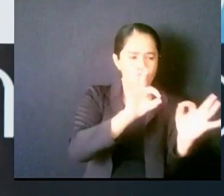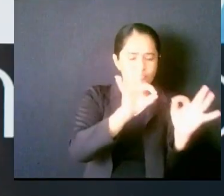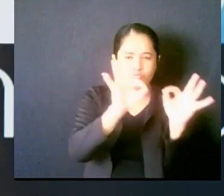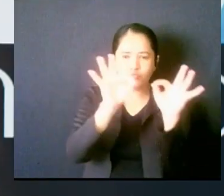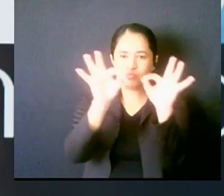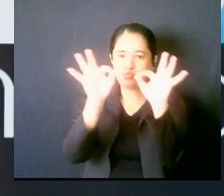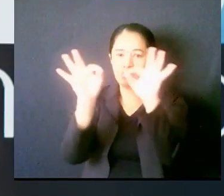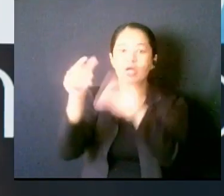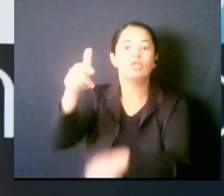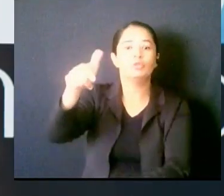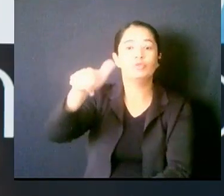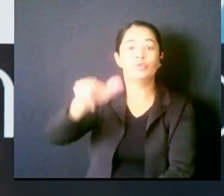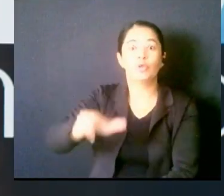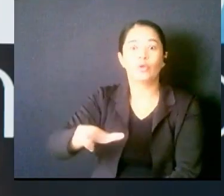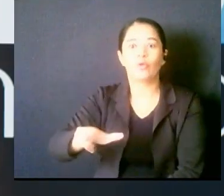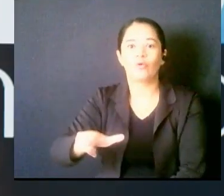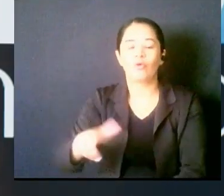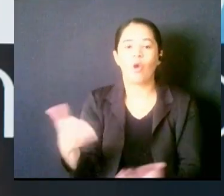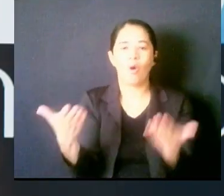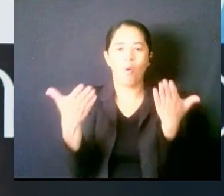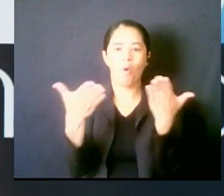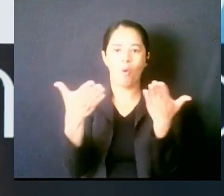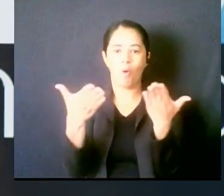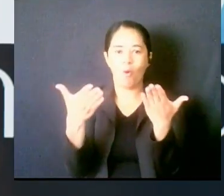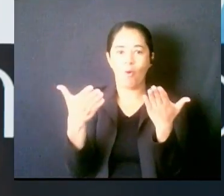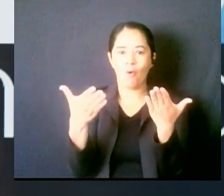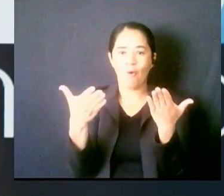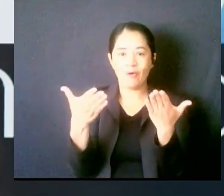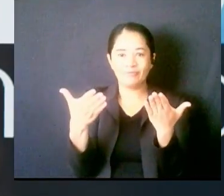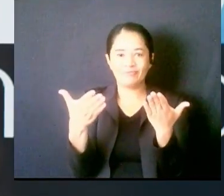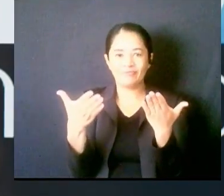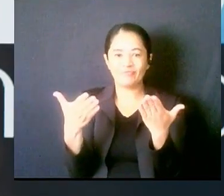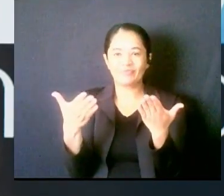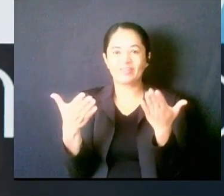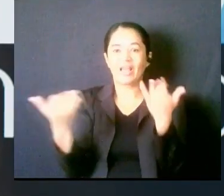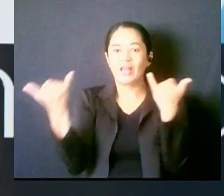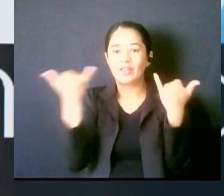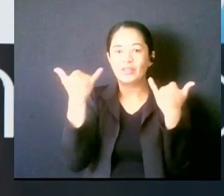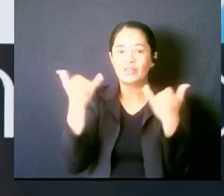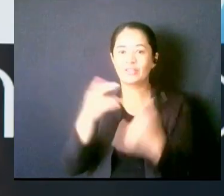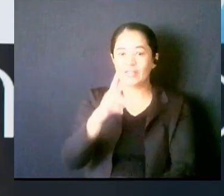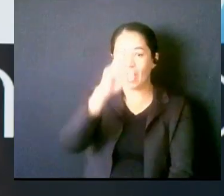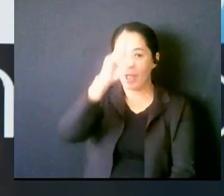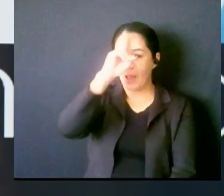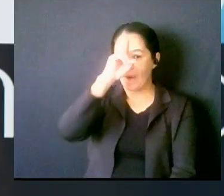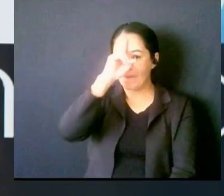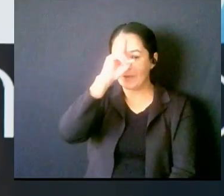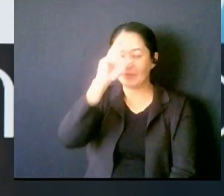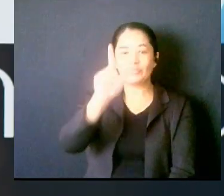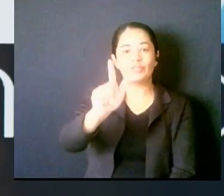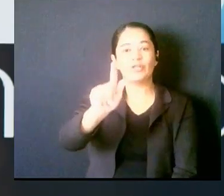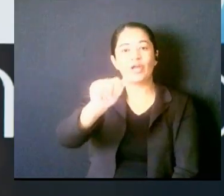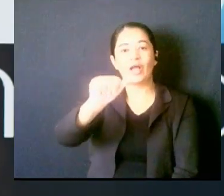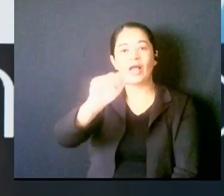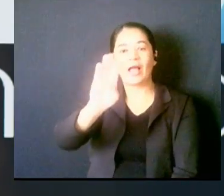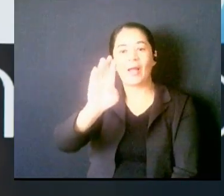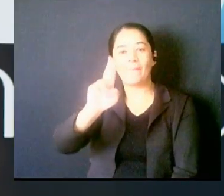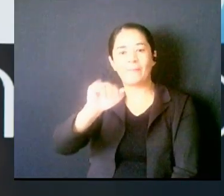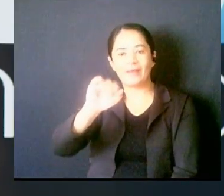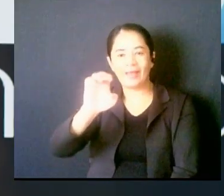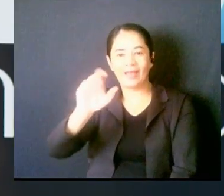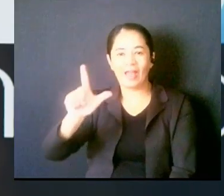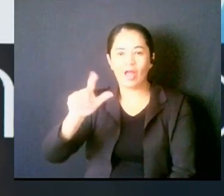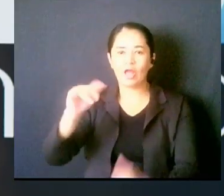ordinária. E hoje, no Câmara Notícia, ao meio-dia, com Gabriel Castro, você confere todas as informações